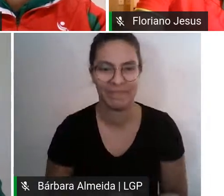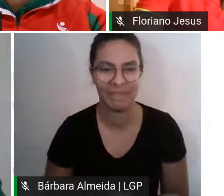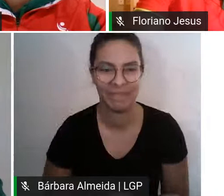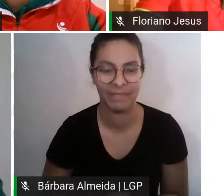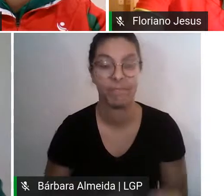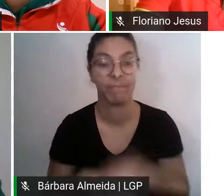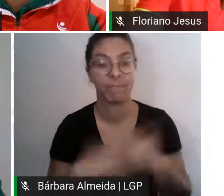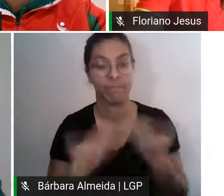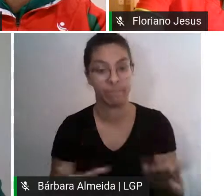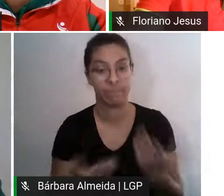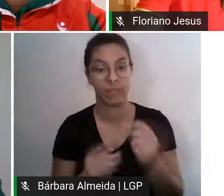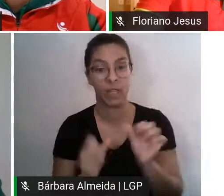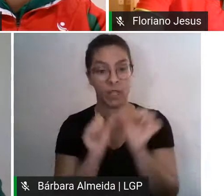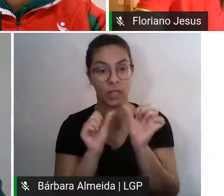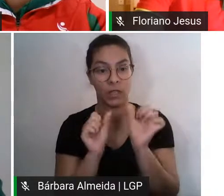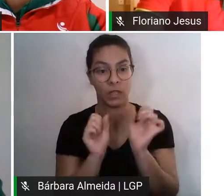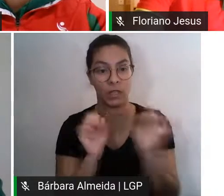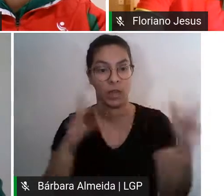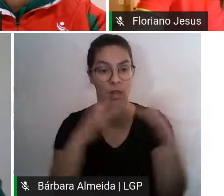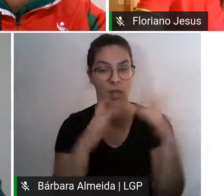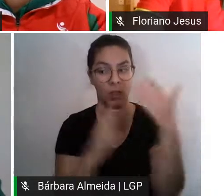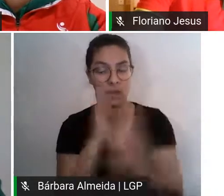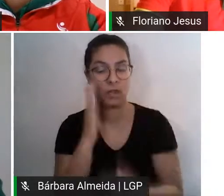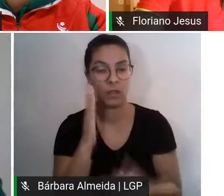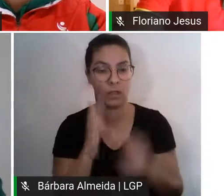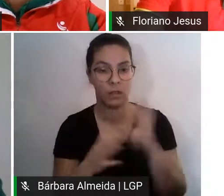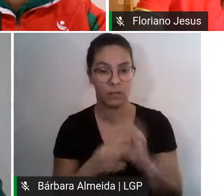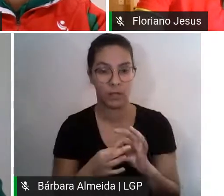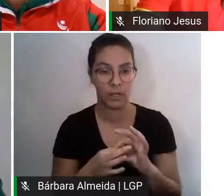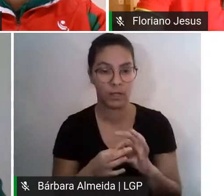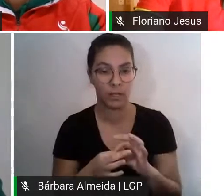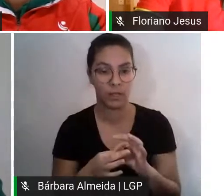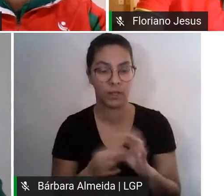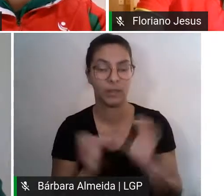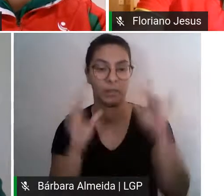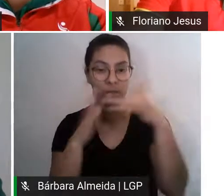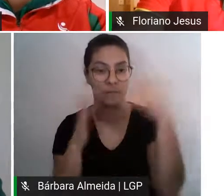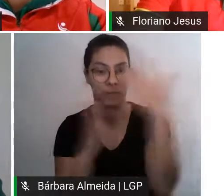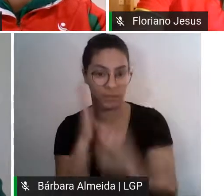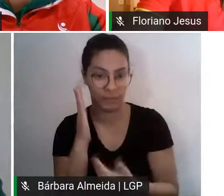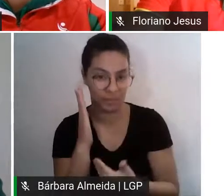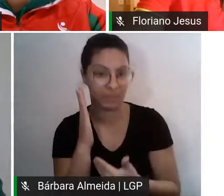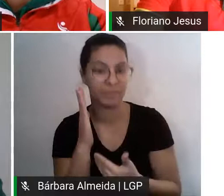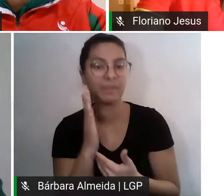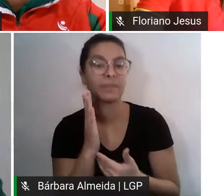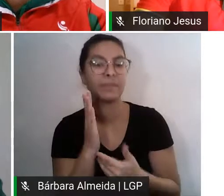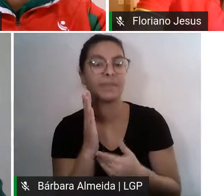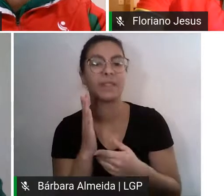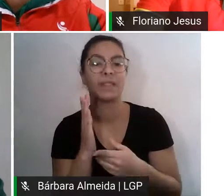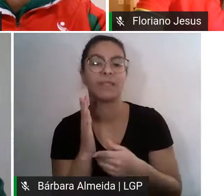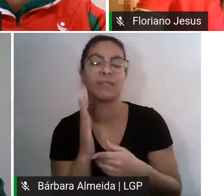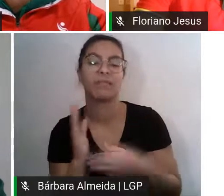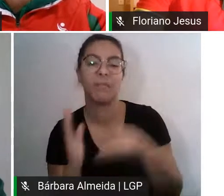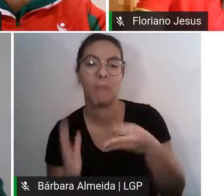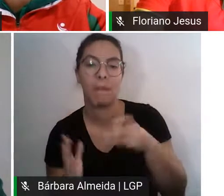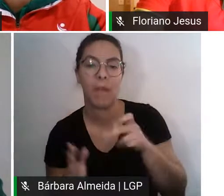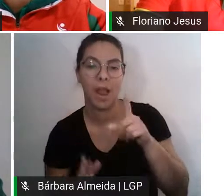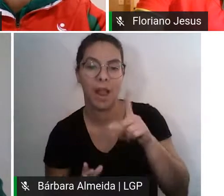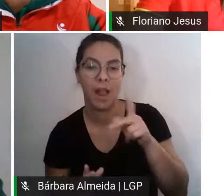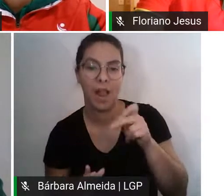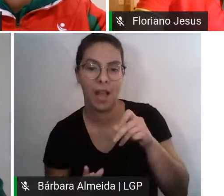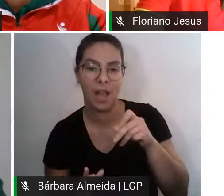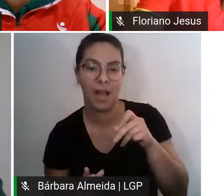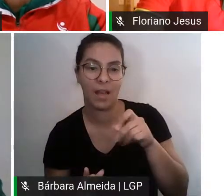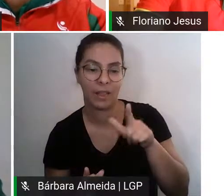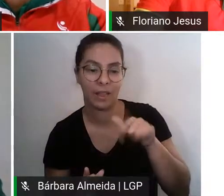No site, complementarmente àquilo que o Diogo acabou de dizer, no site dos Paralímpicos, paralímpicos.pt, temos também um mapa de